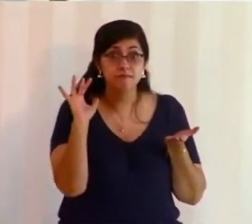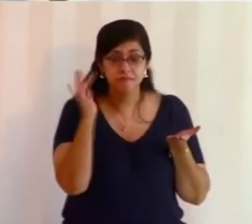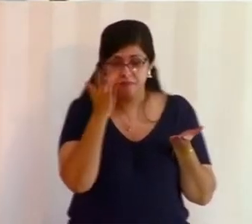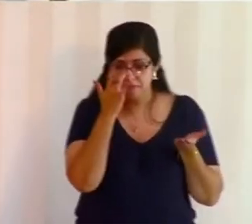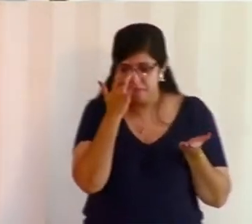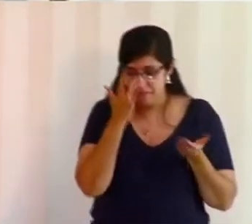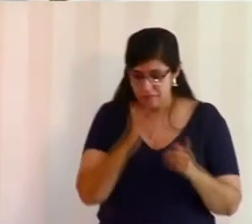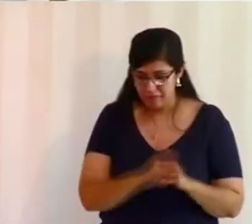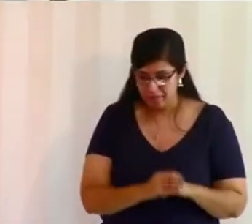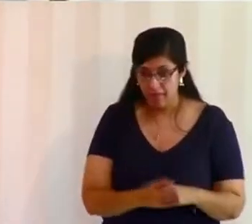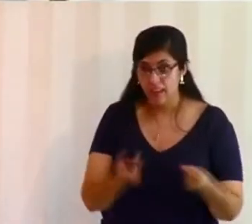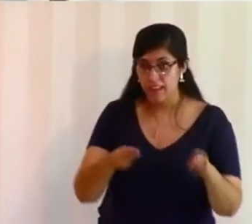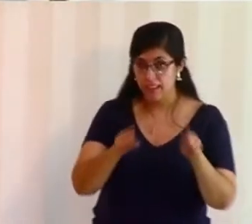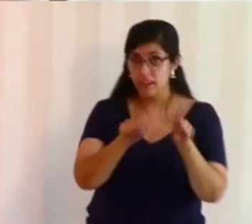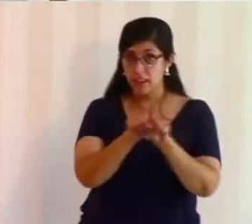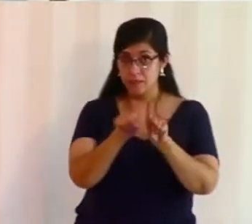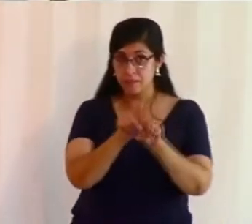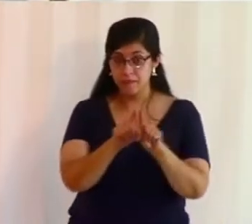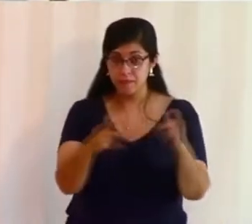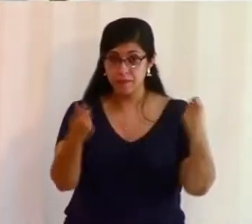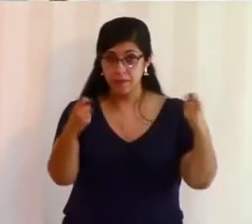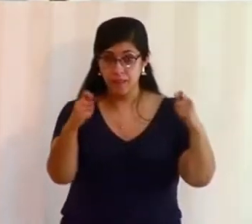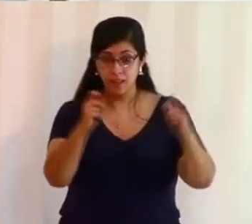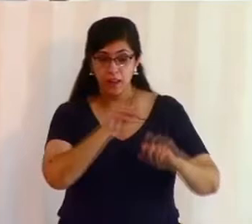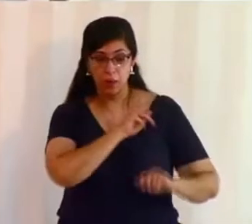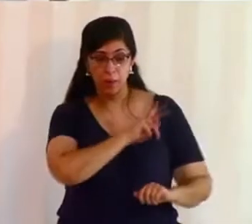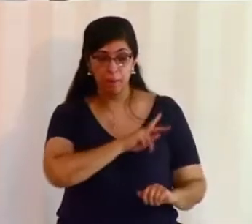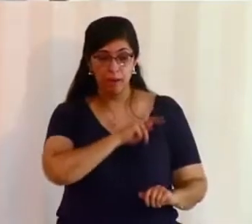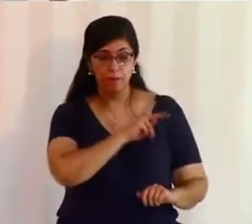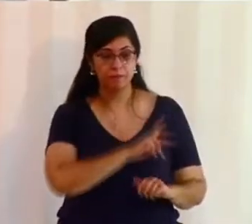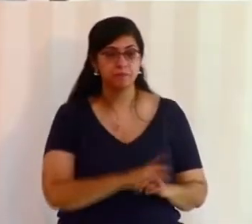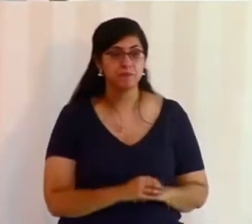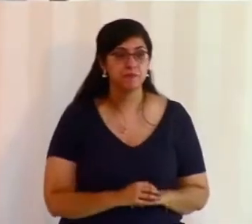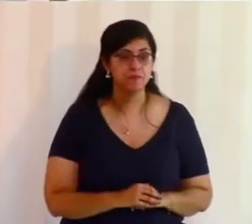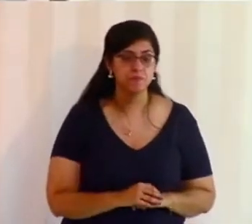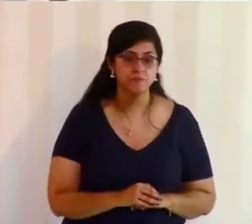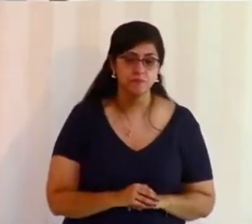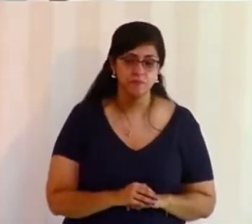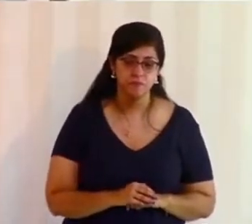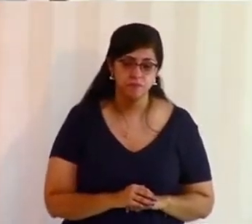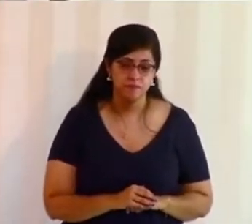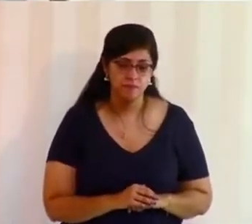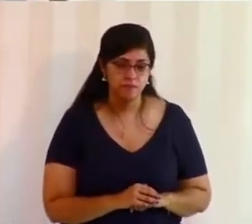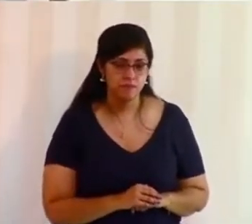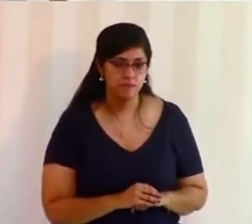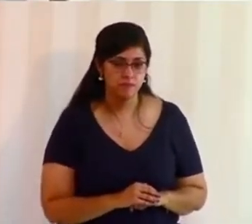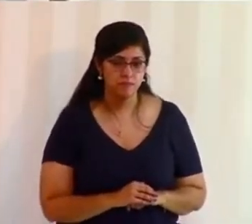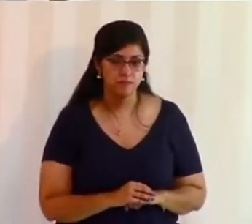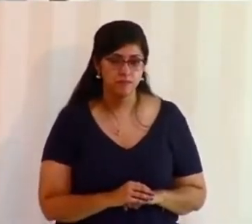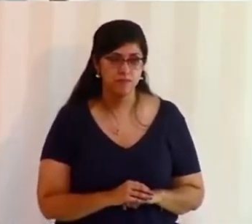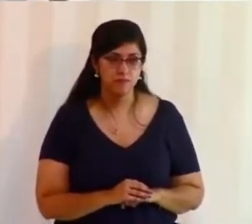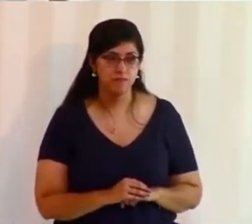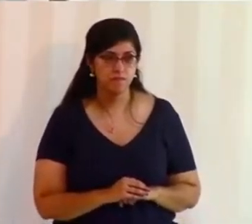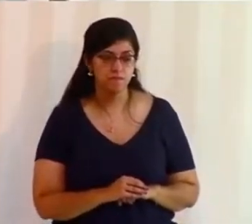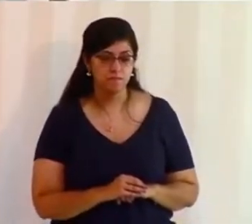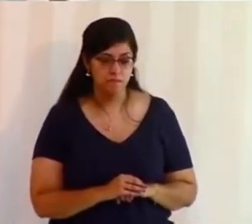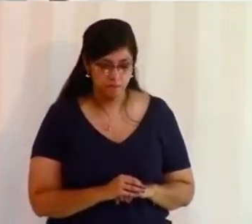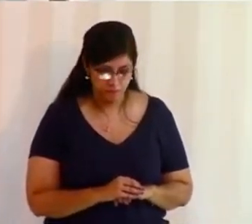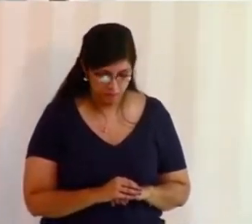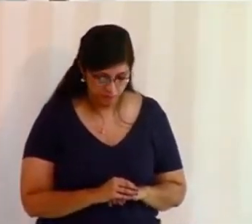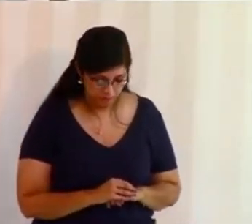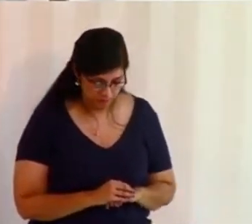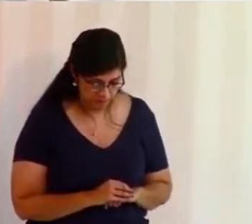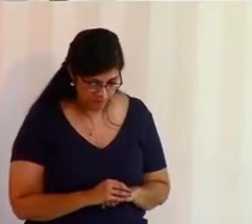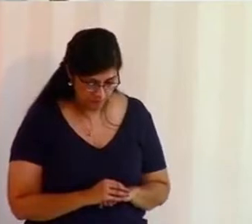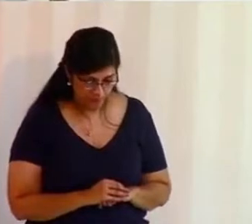por isso então que quando Paulo, passado alguns dias, é claro que aqui o texto até fala que Paulo ficou um pouco indignado, talvez porque o temperamento de